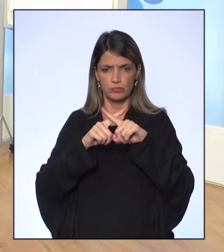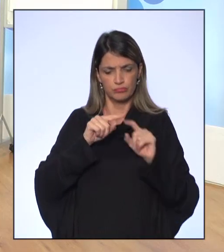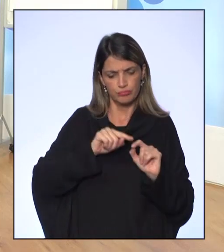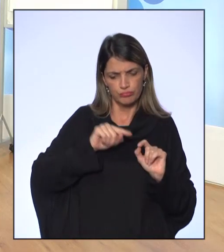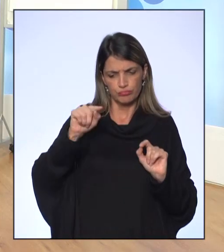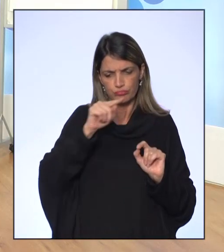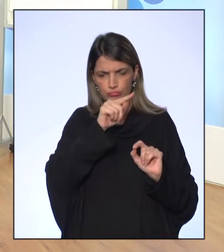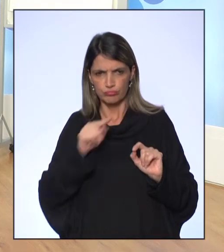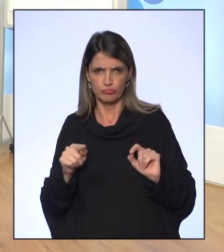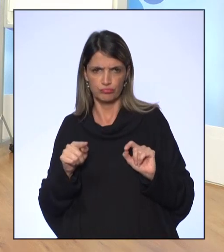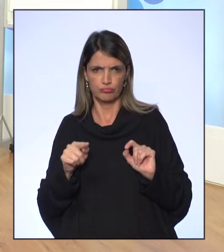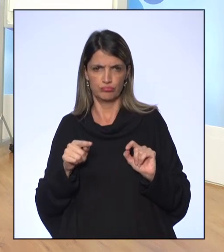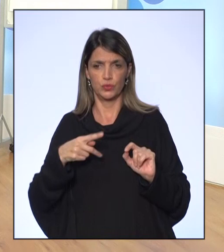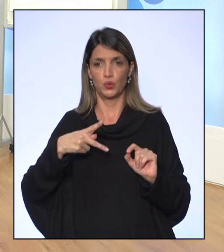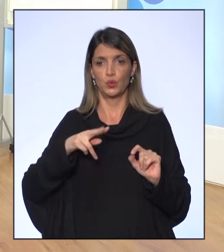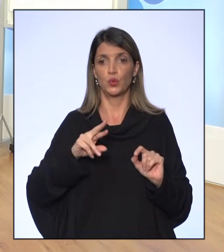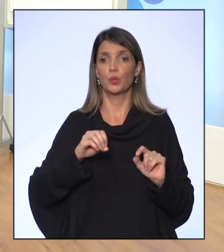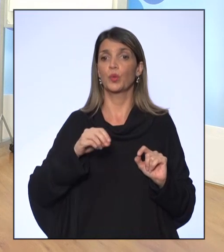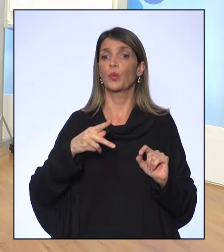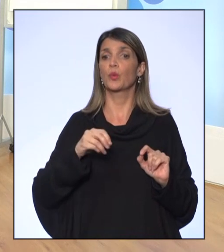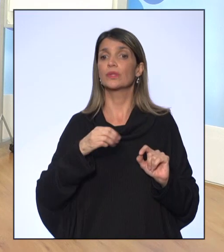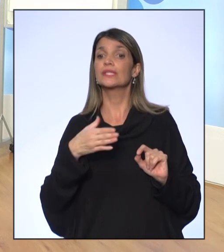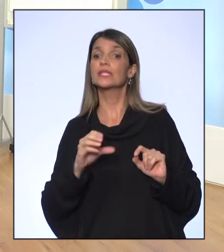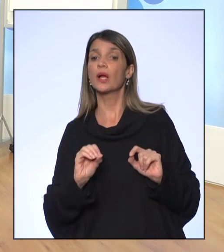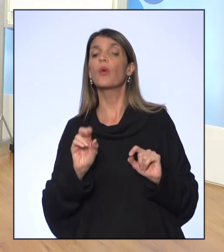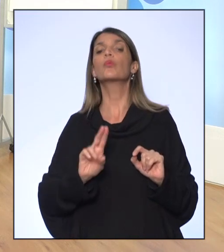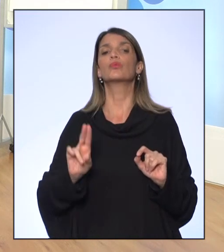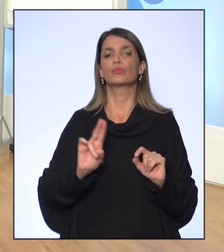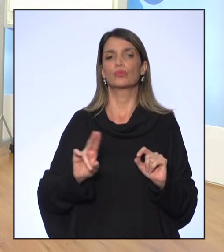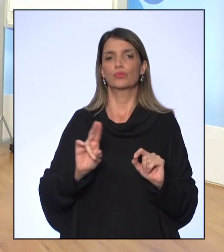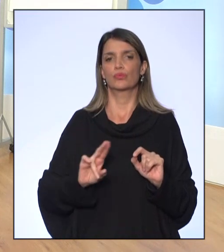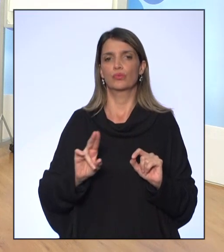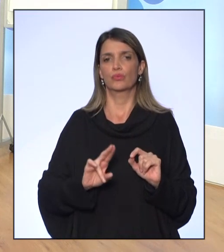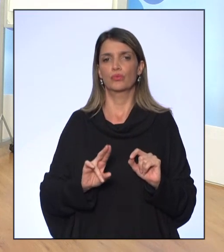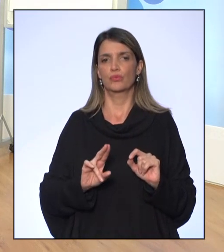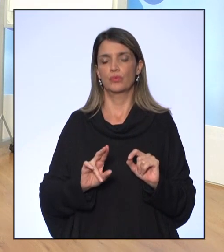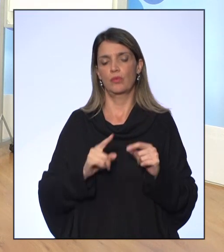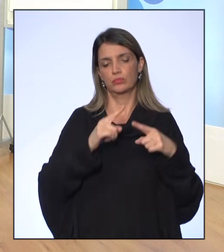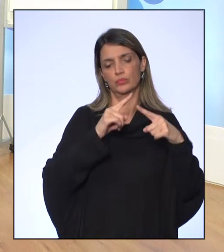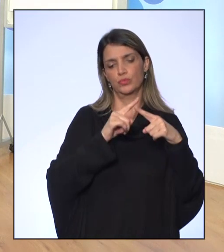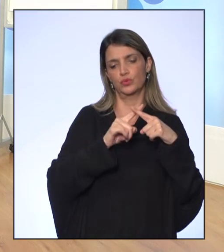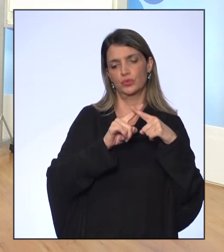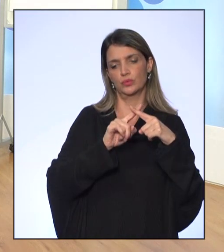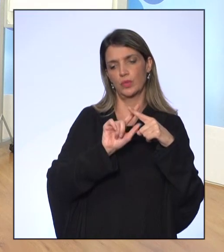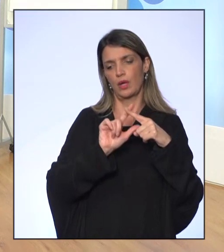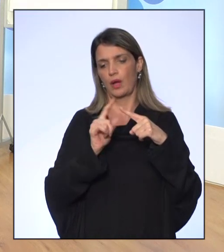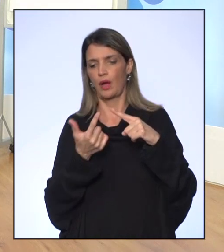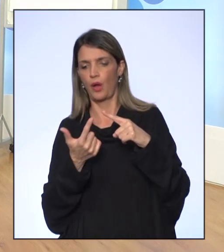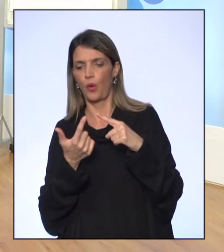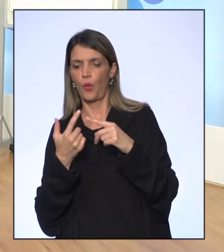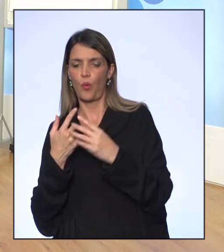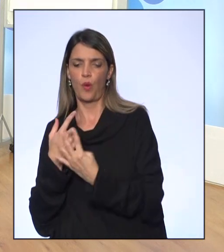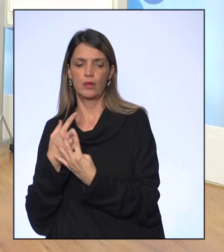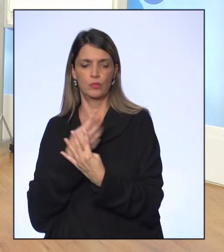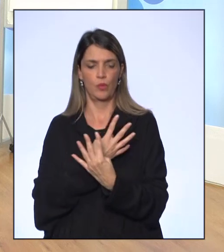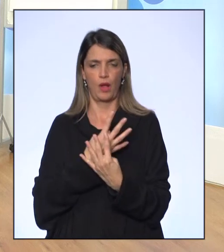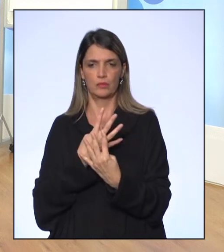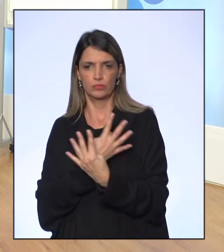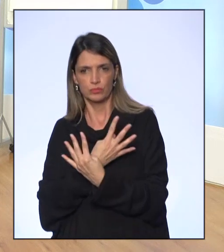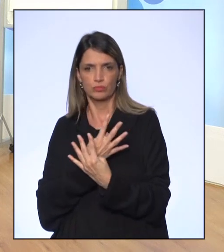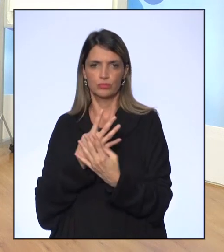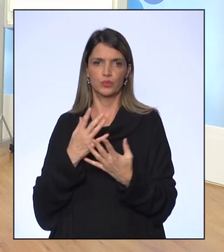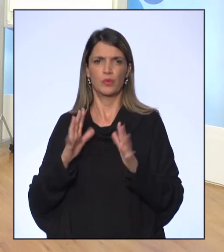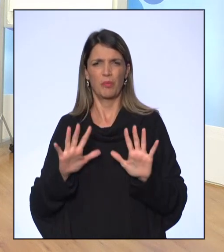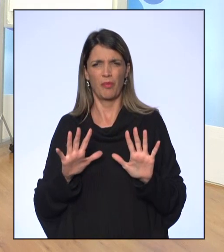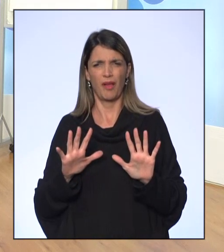prática a gente usa uma questão de proporcionalidade, né? É como se a gente Isso. multiplicasse um lado por 2, ou multiplicasse um lado por 4, o outro por 4 também, né? Isso mesmo.